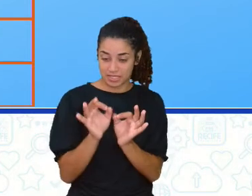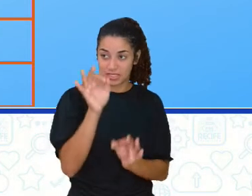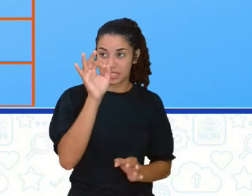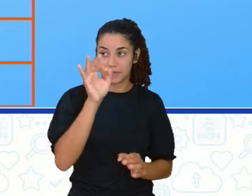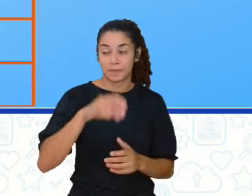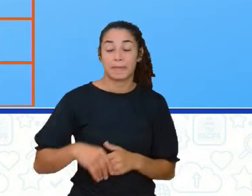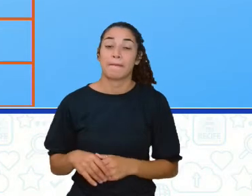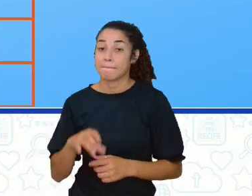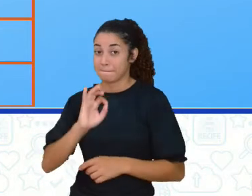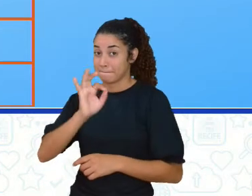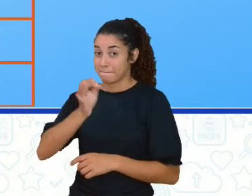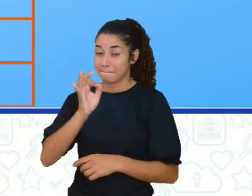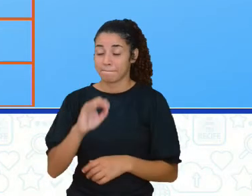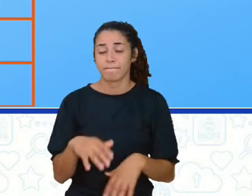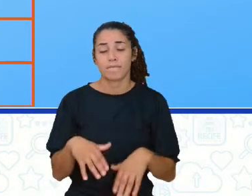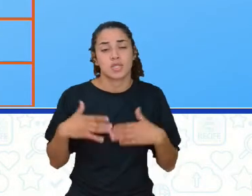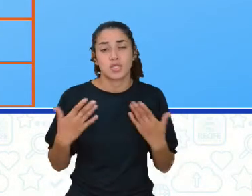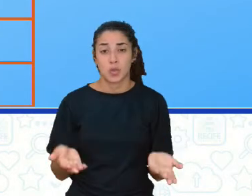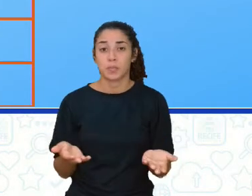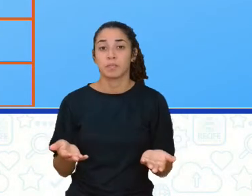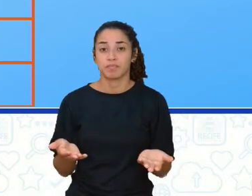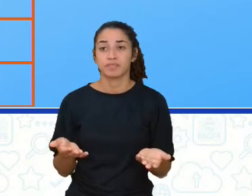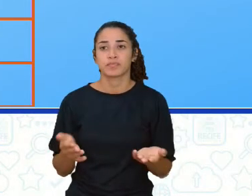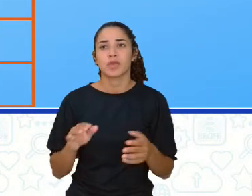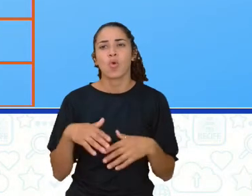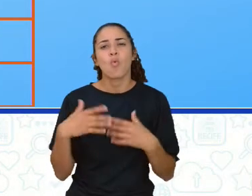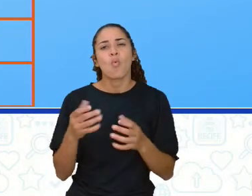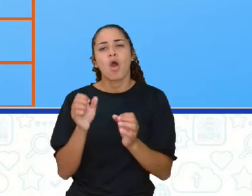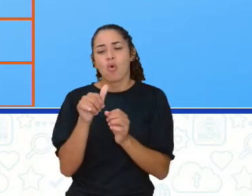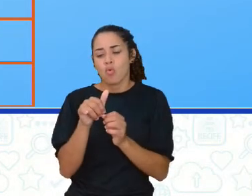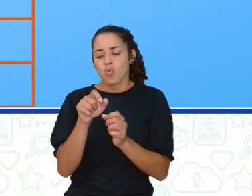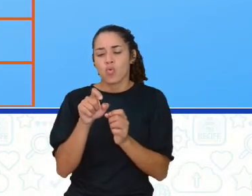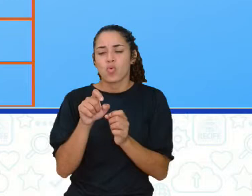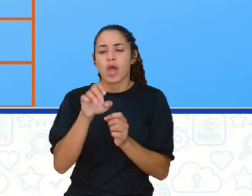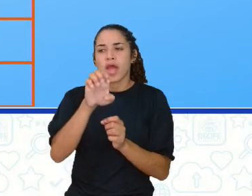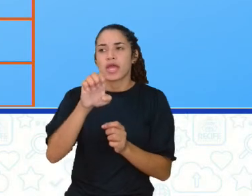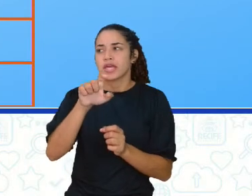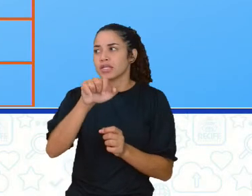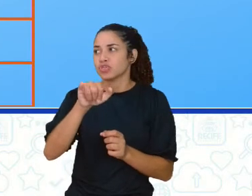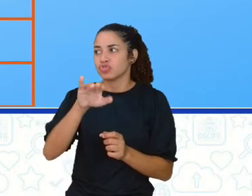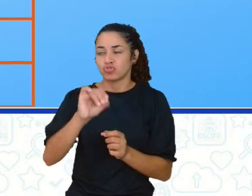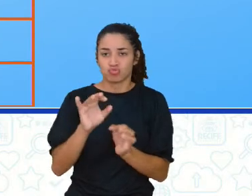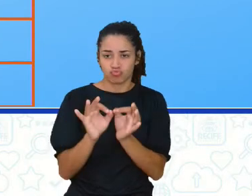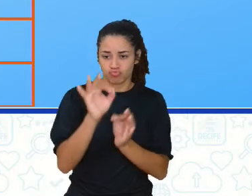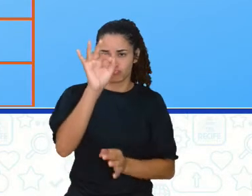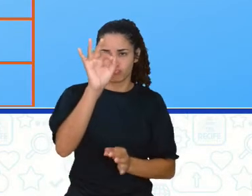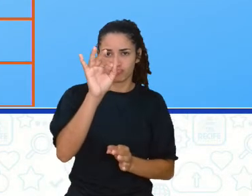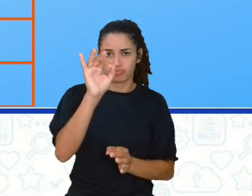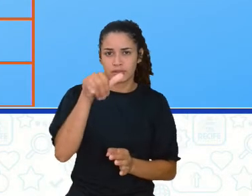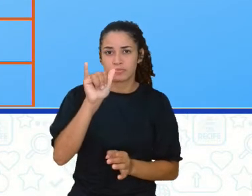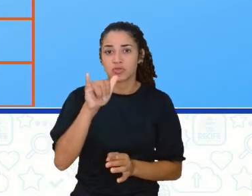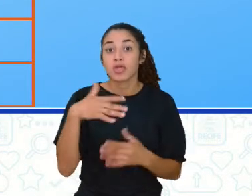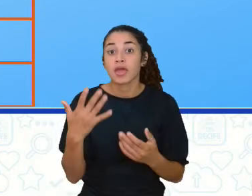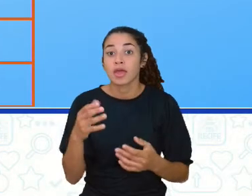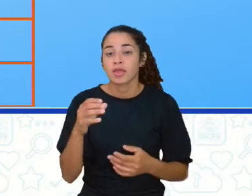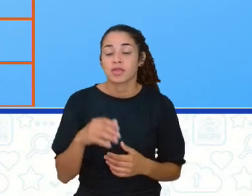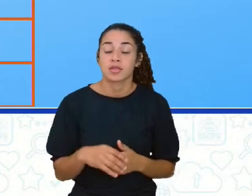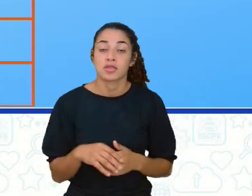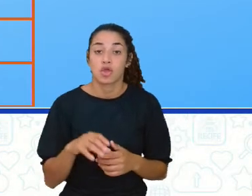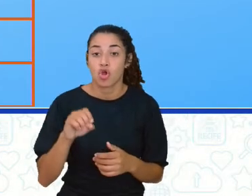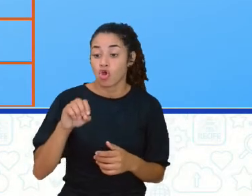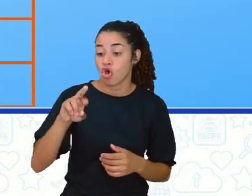vertical, certo? Então, quem é o eixo Y, Marta? Ordenadas.